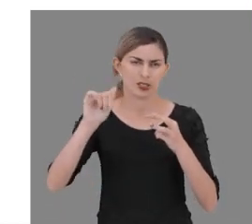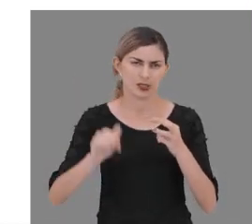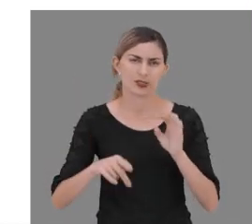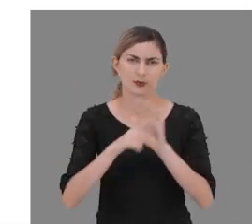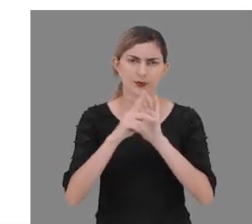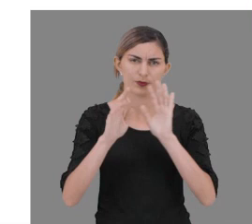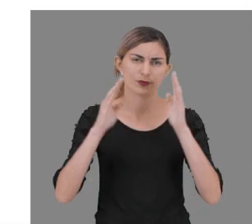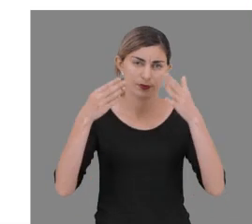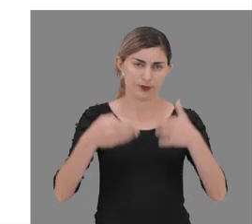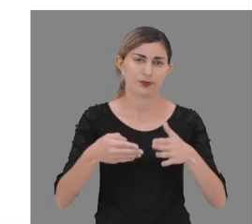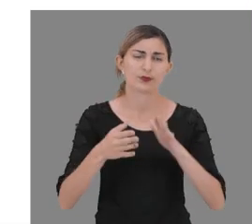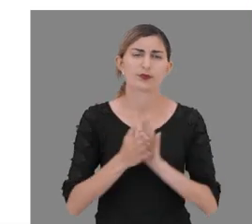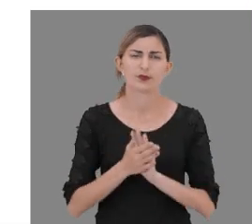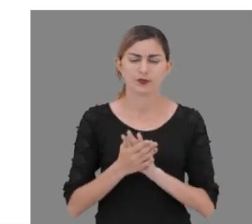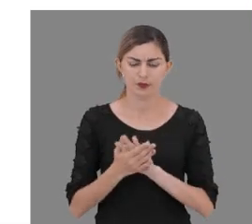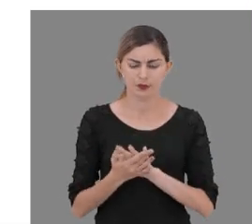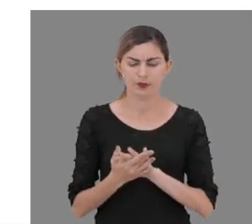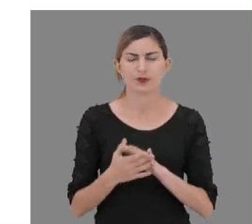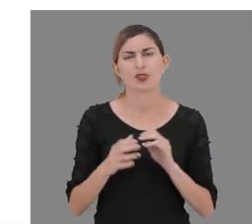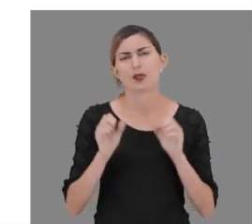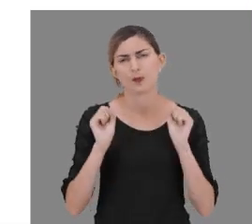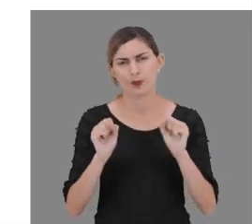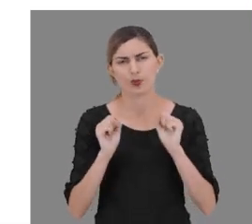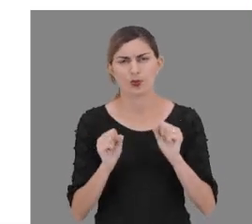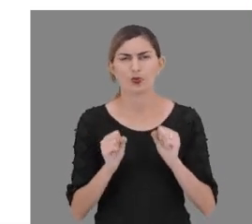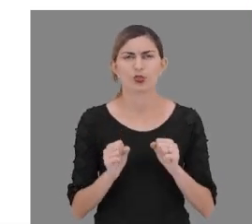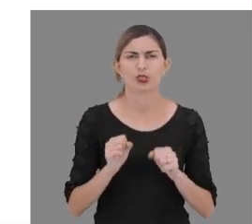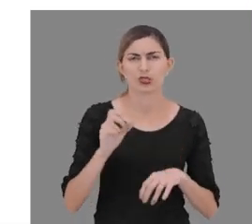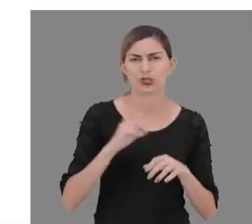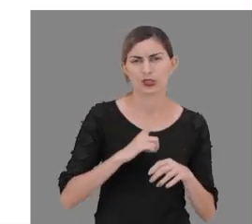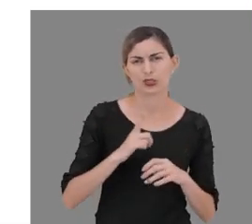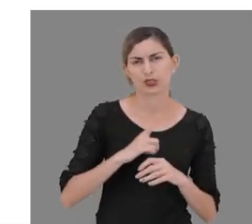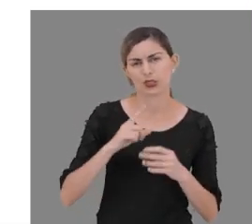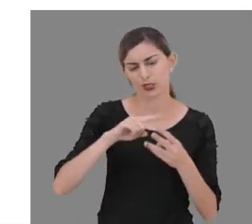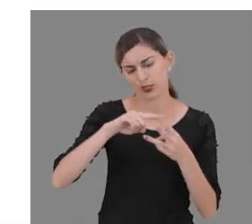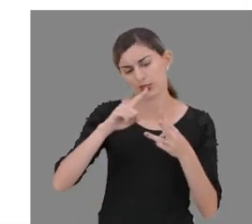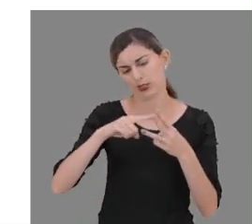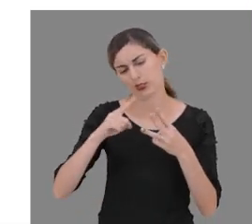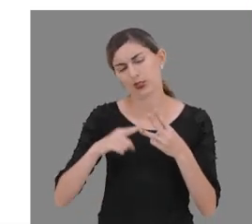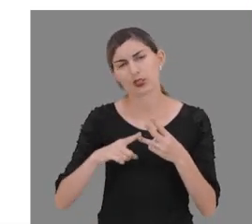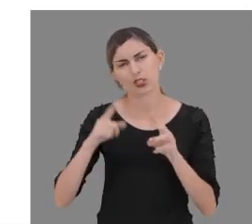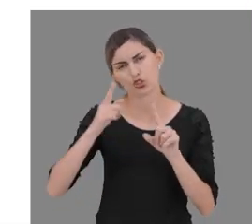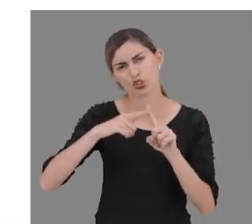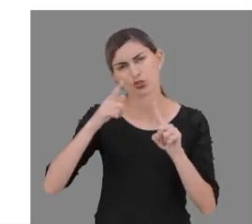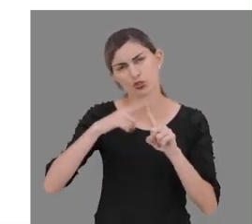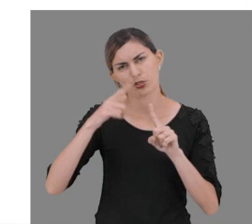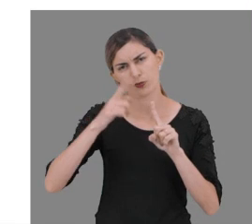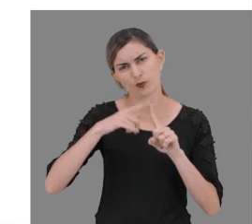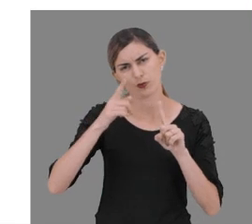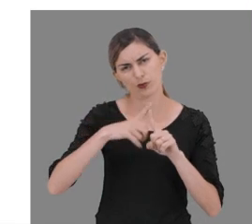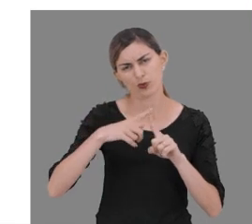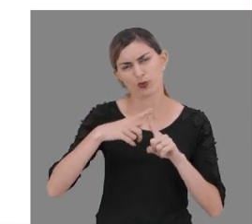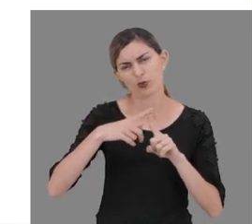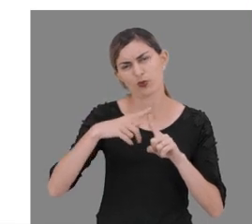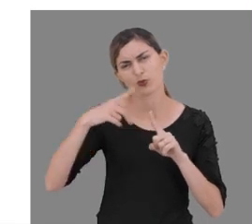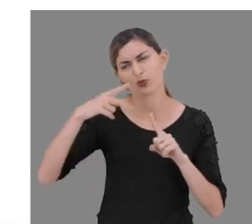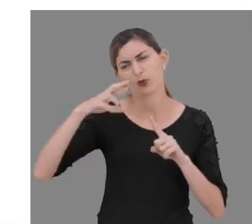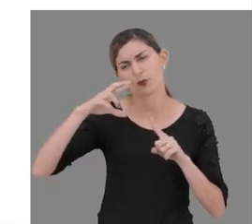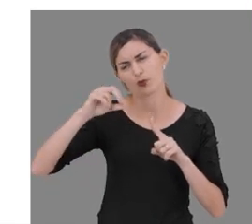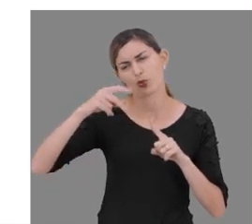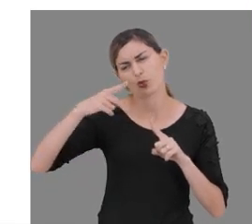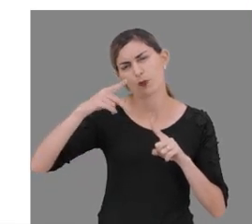entidades específicas. Nesse caso aí, nós poderemos, por exemplo, ter três diferentes tipos